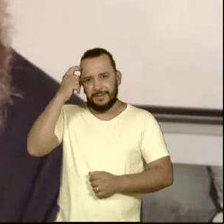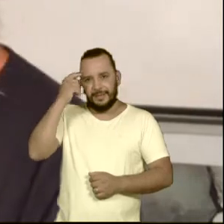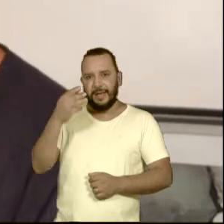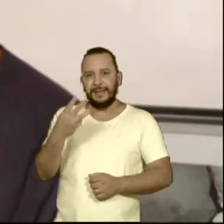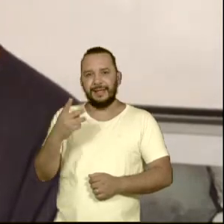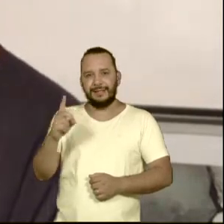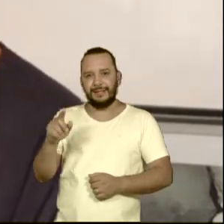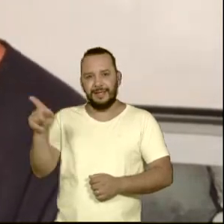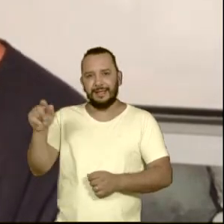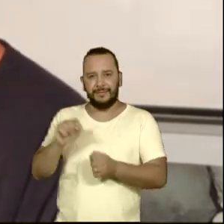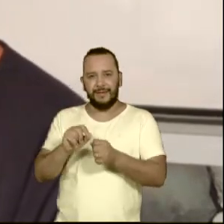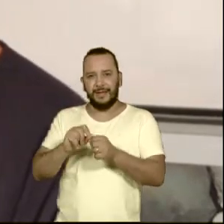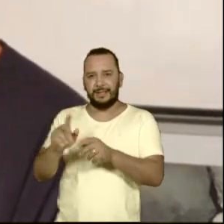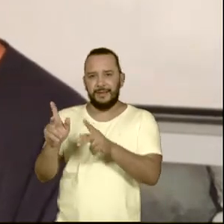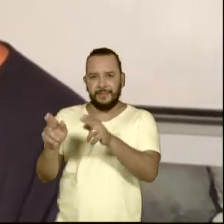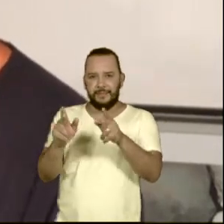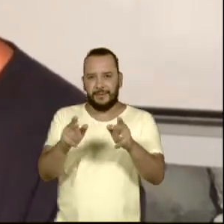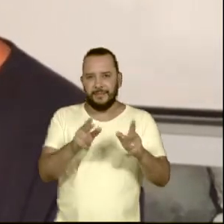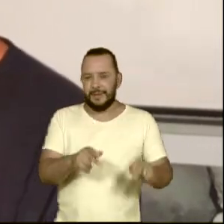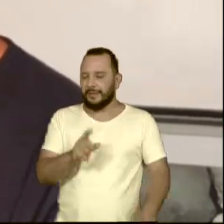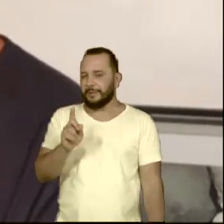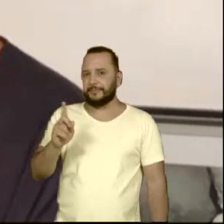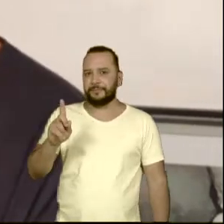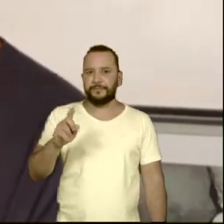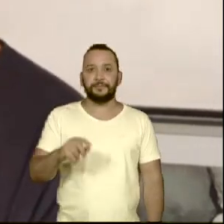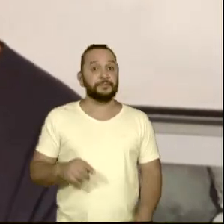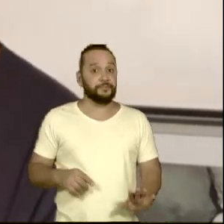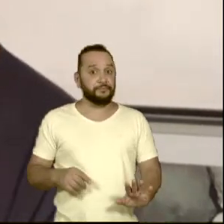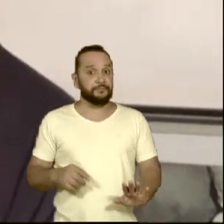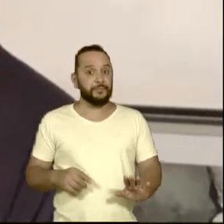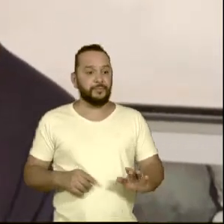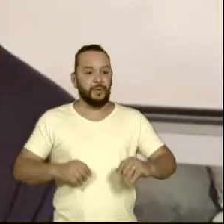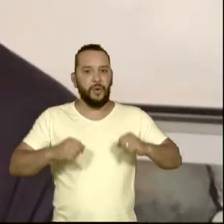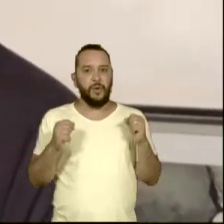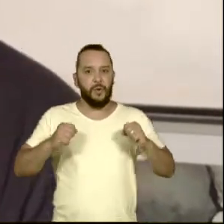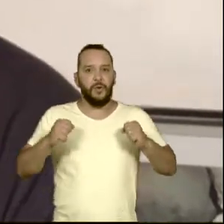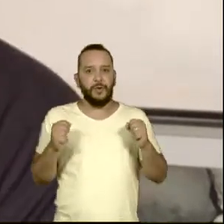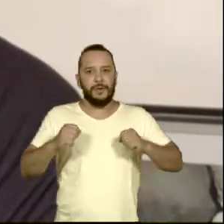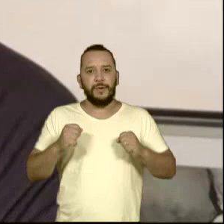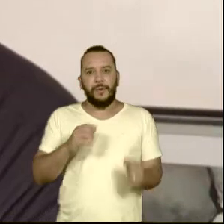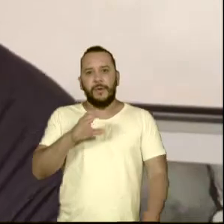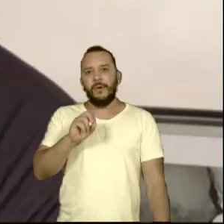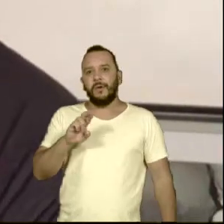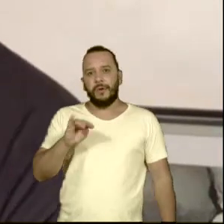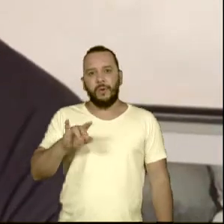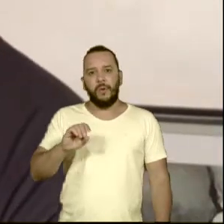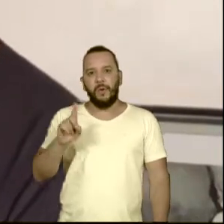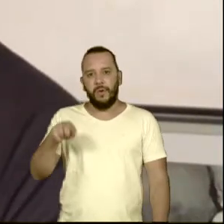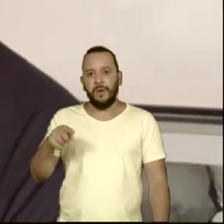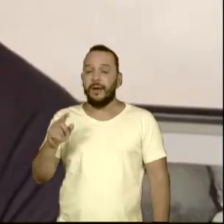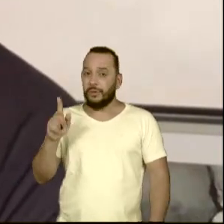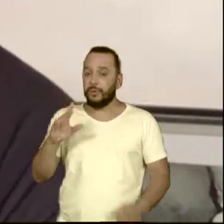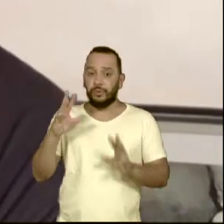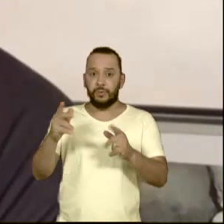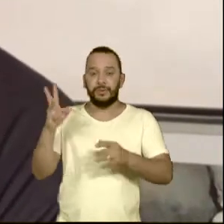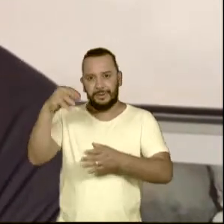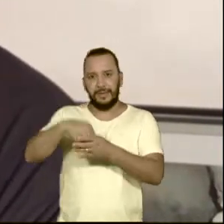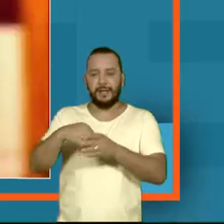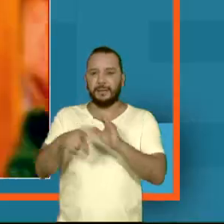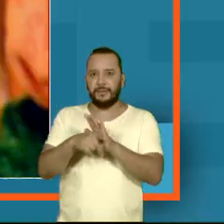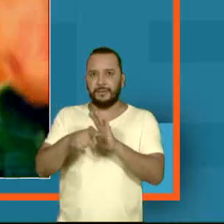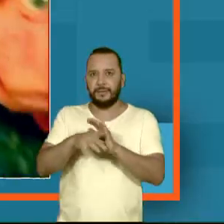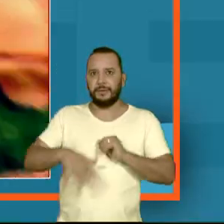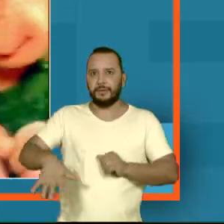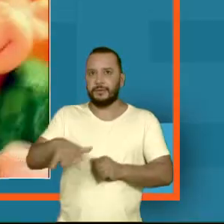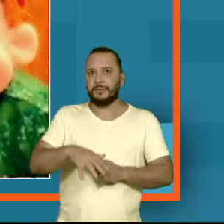3D e os caras vão fazer isso lá. Não. O Cocoricó inteiro, volto a repetir, tudo que você vai ver no Cocoricó foi feito dentro do estúdio, tá?